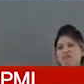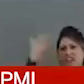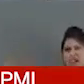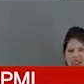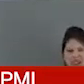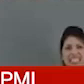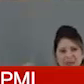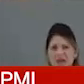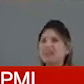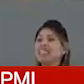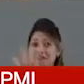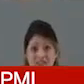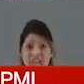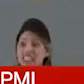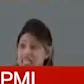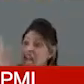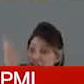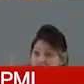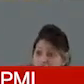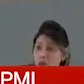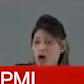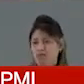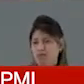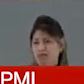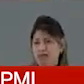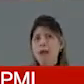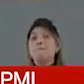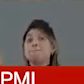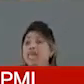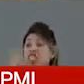depois vocês vejam aí, Brasil, se ela mesmo não te disse isso. Então, assim, é uma mentira atrás de outra mentira.